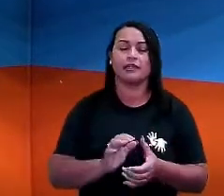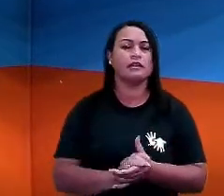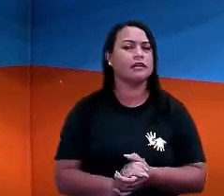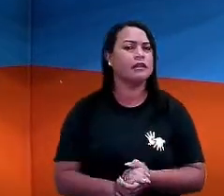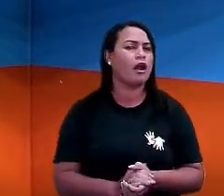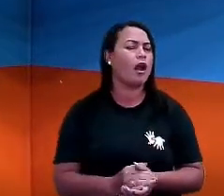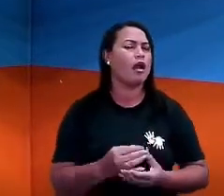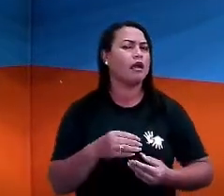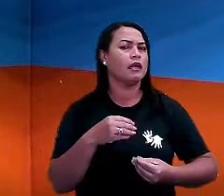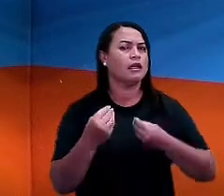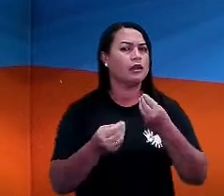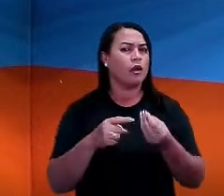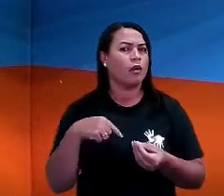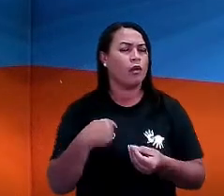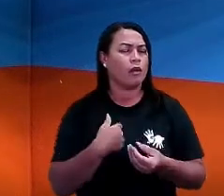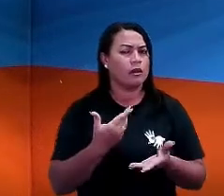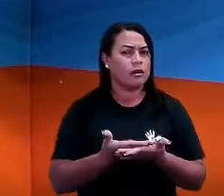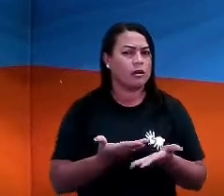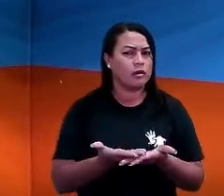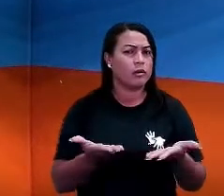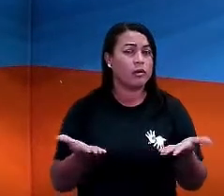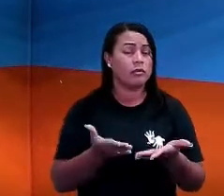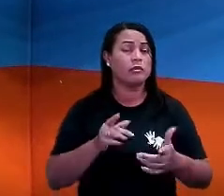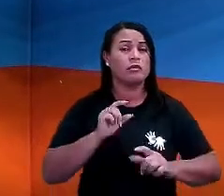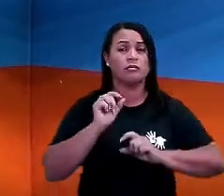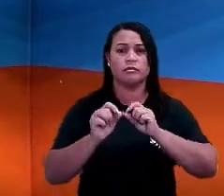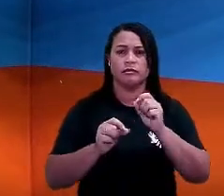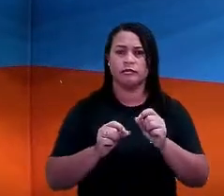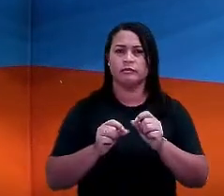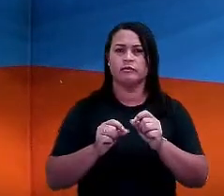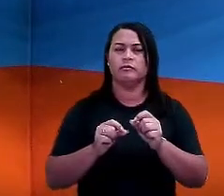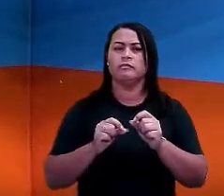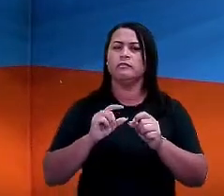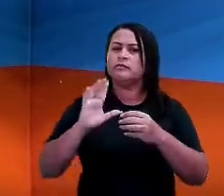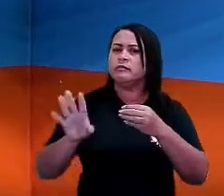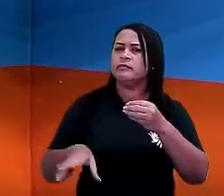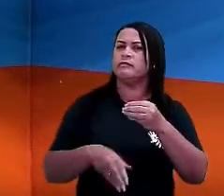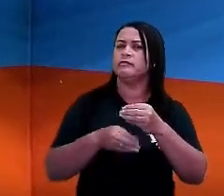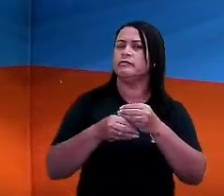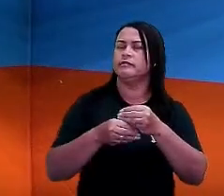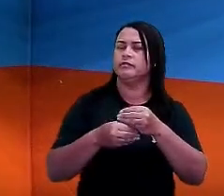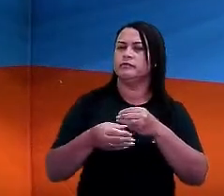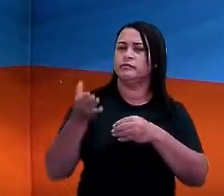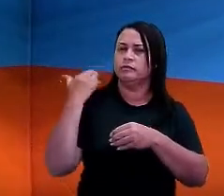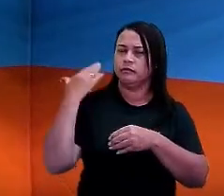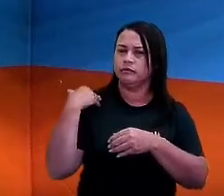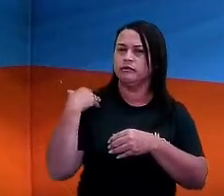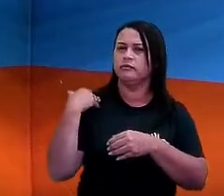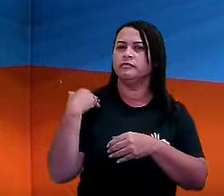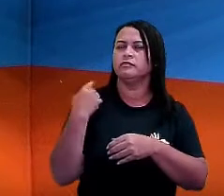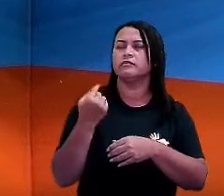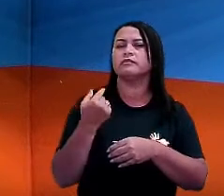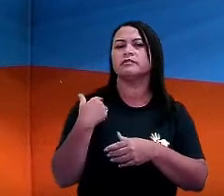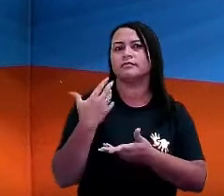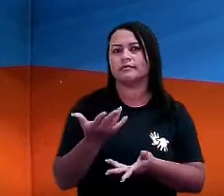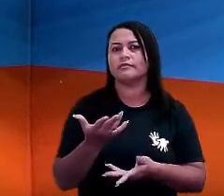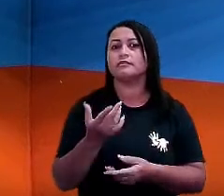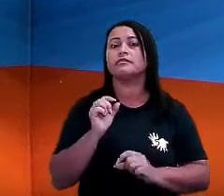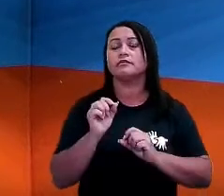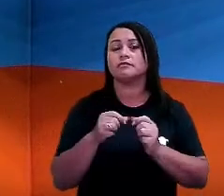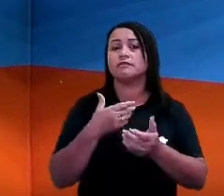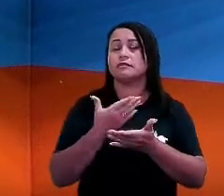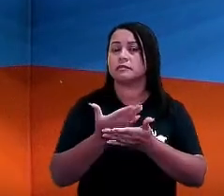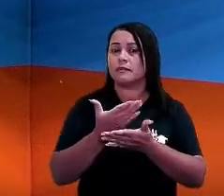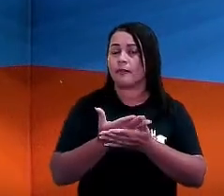Isso, gente, a nossa aula de hoje é uma continuação das nossas últimas aulas, né? Estamos aí num ciclo de aulas